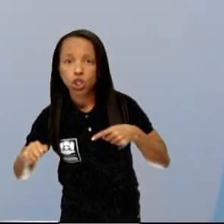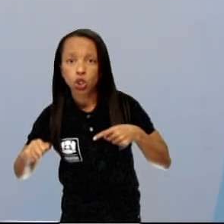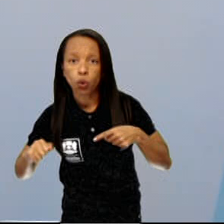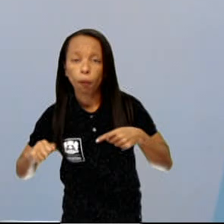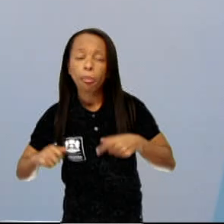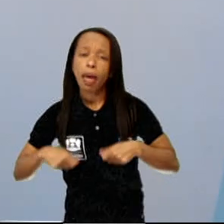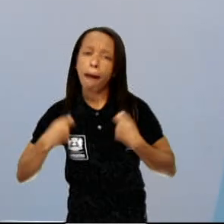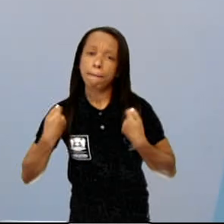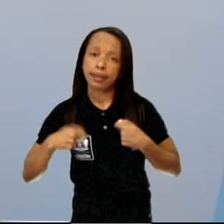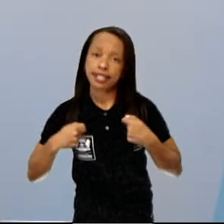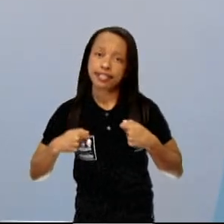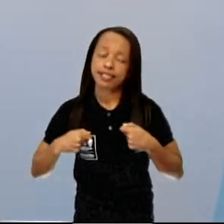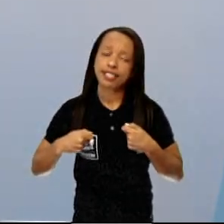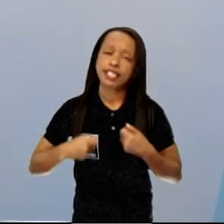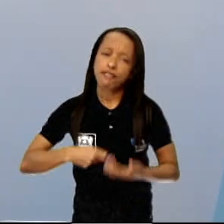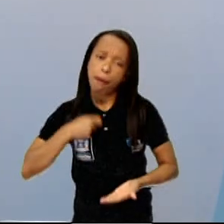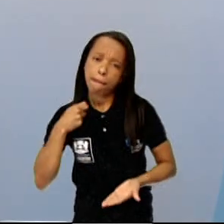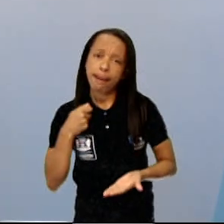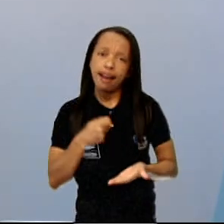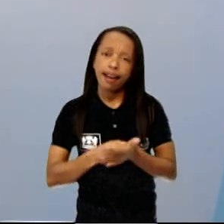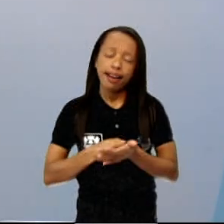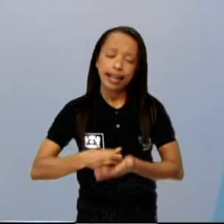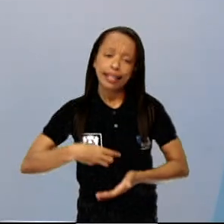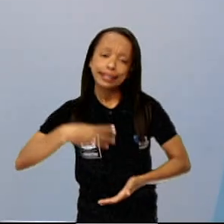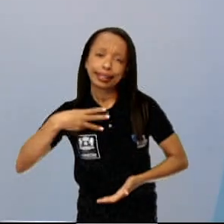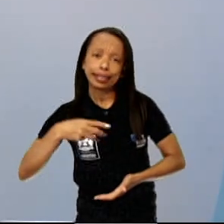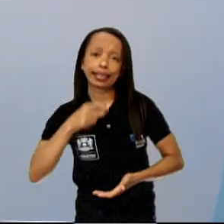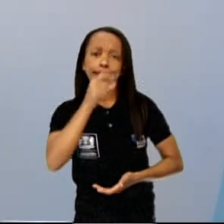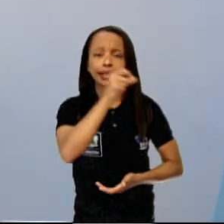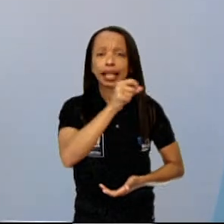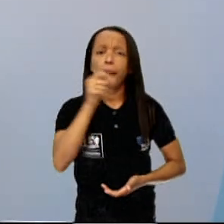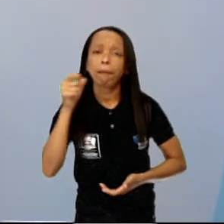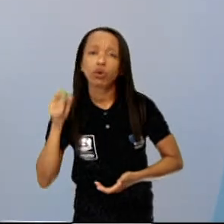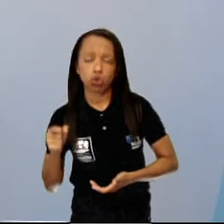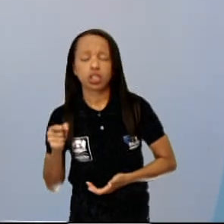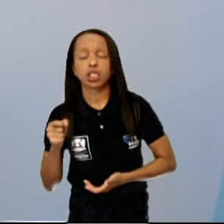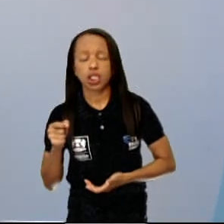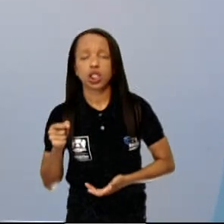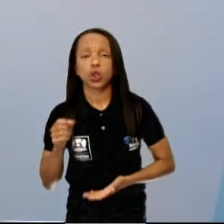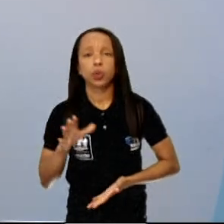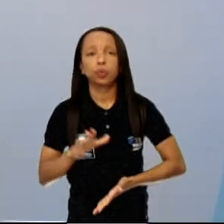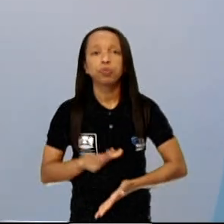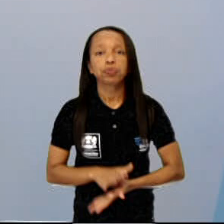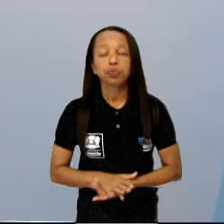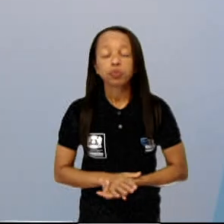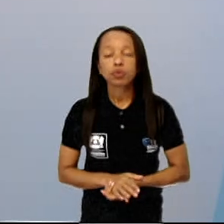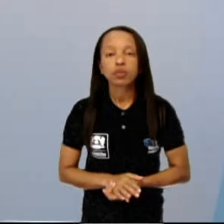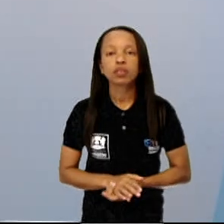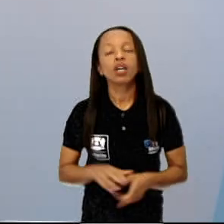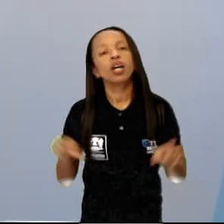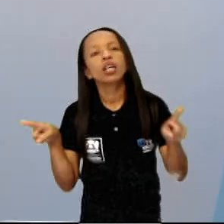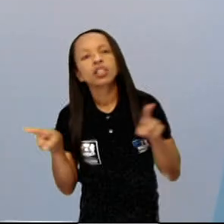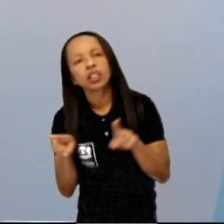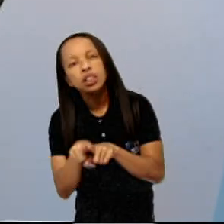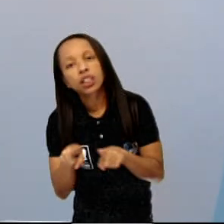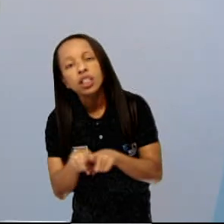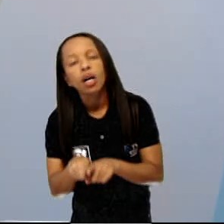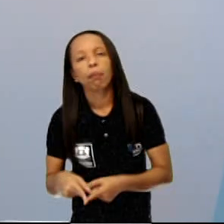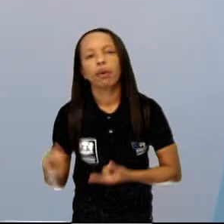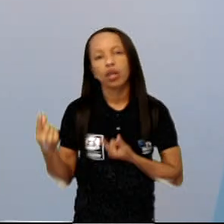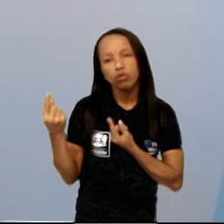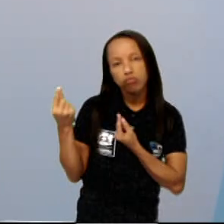ter gastos também na Guerra dos Sete Anos. Toda guerra precisa de dinheiro. Dinheiro para manter a guerra, para comprar